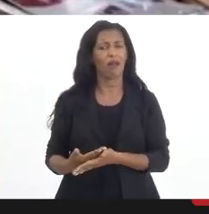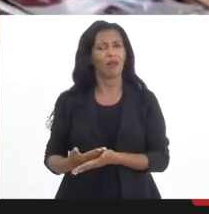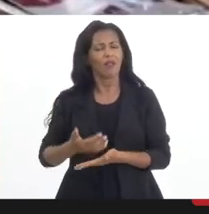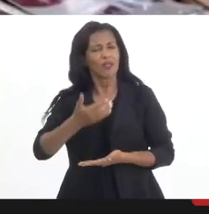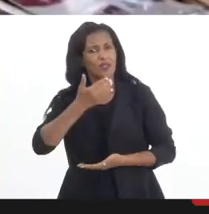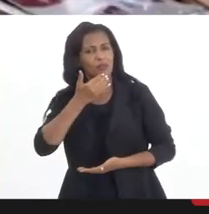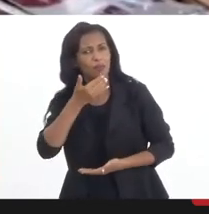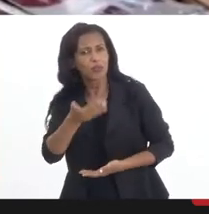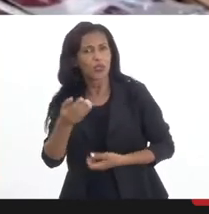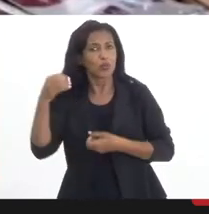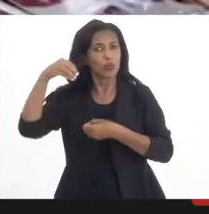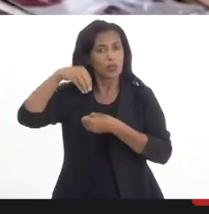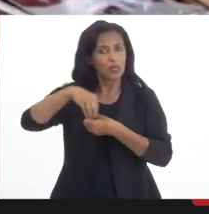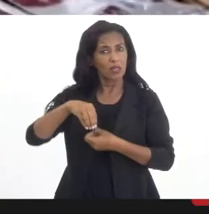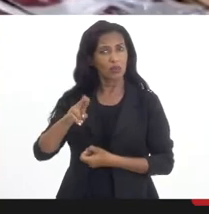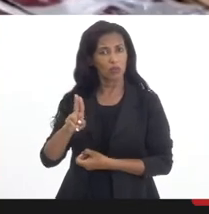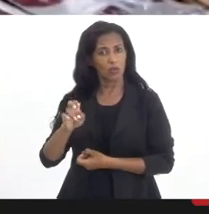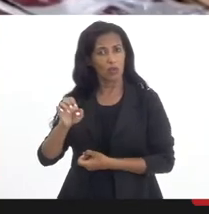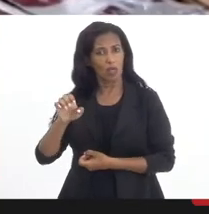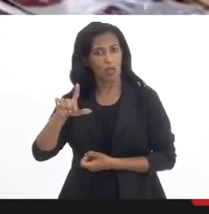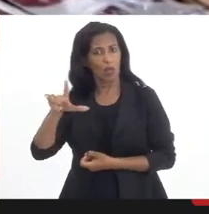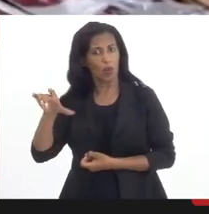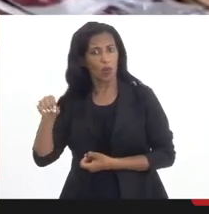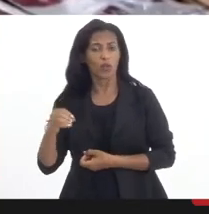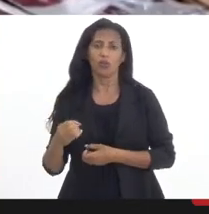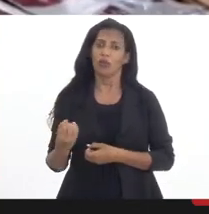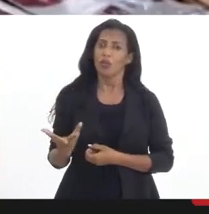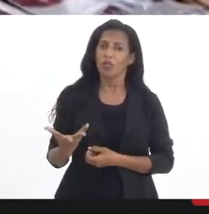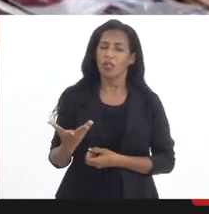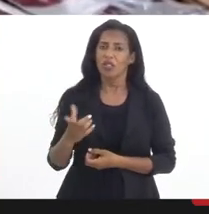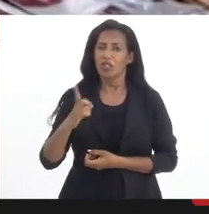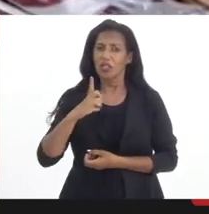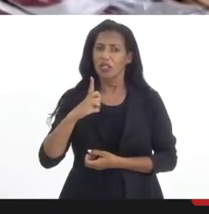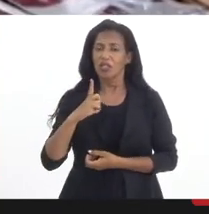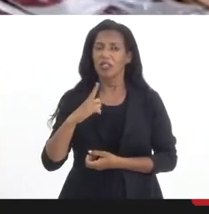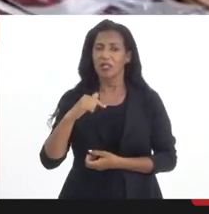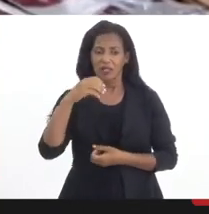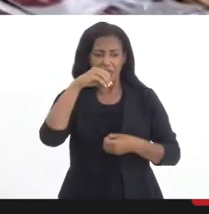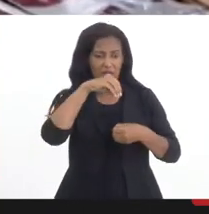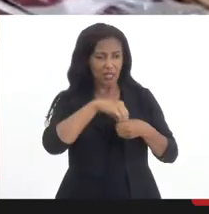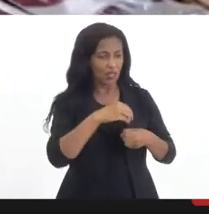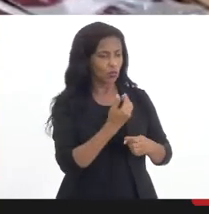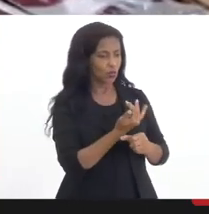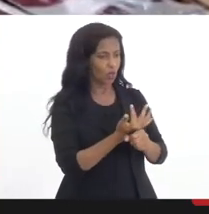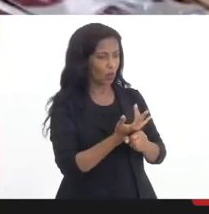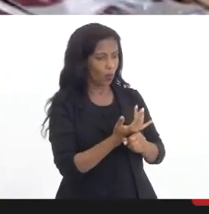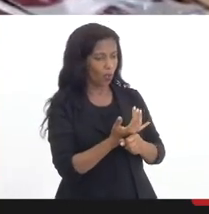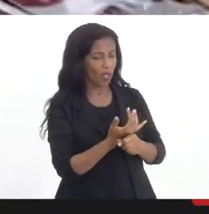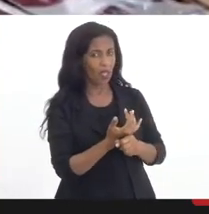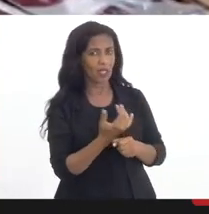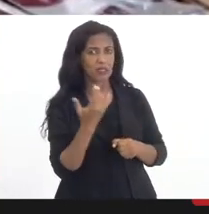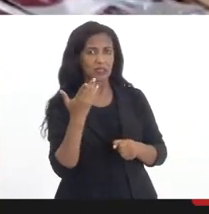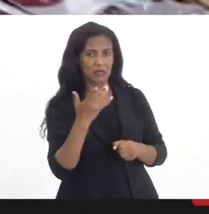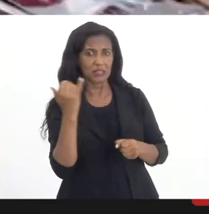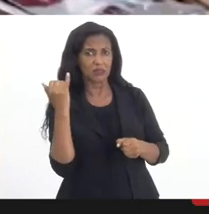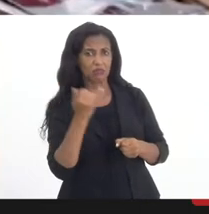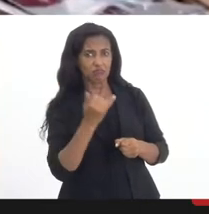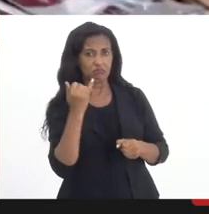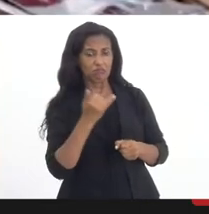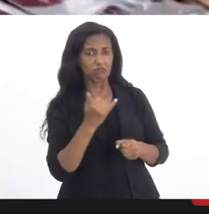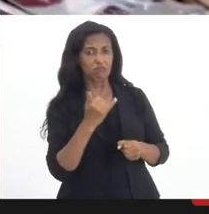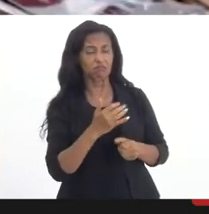cogitado dentro da UESO e há anos tem tido eco dentro da UERJ, sendo que a UERJ, como ela lembrou muito